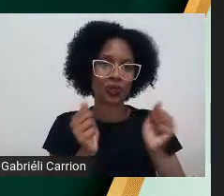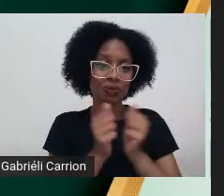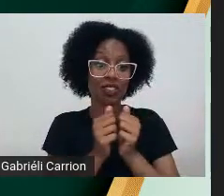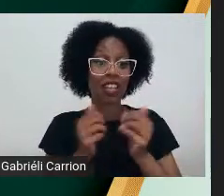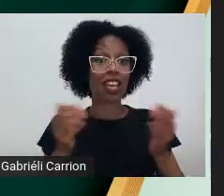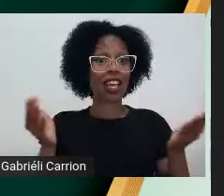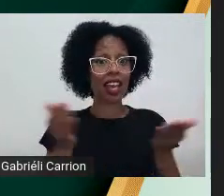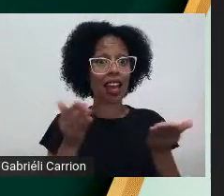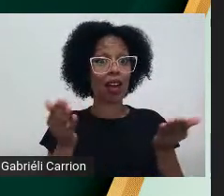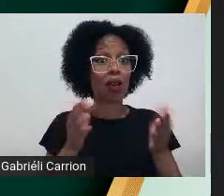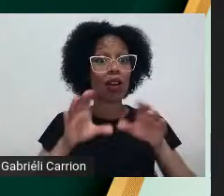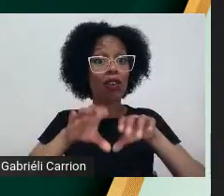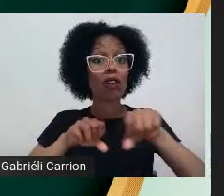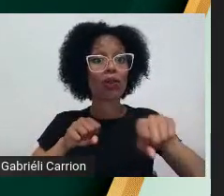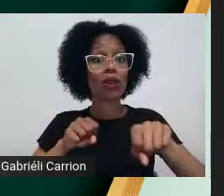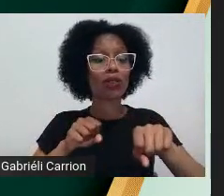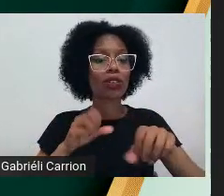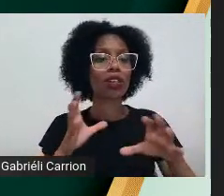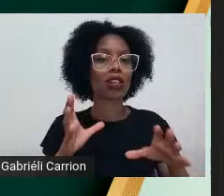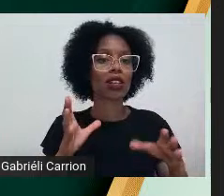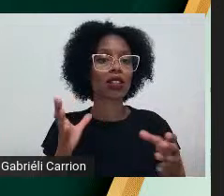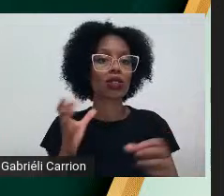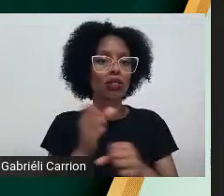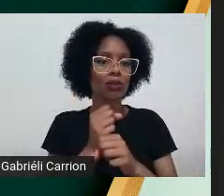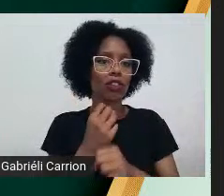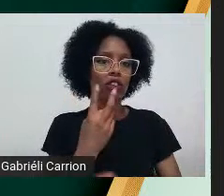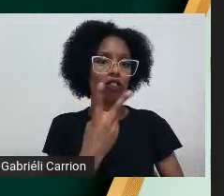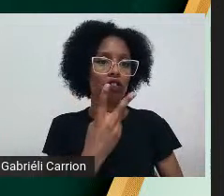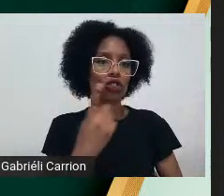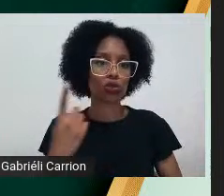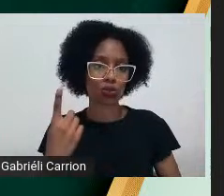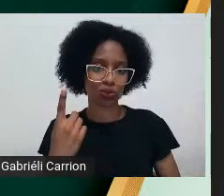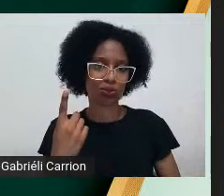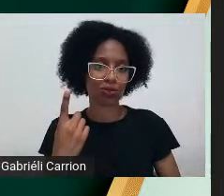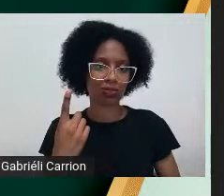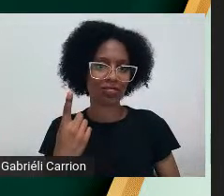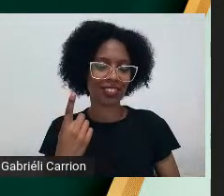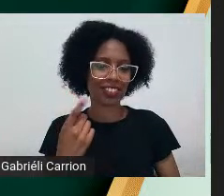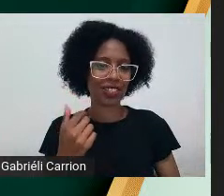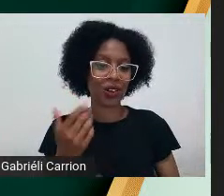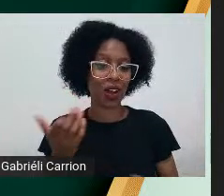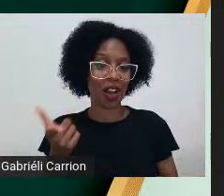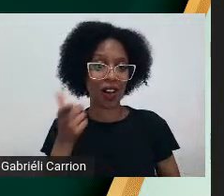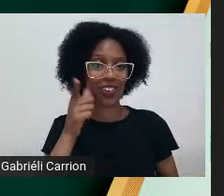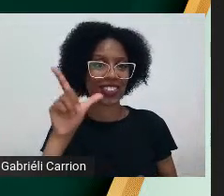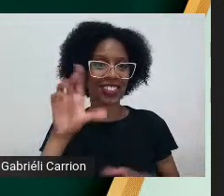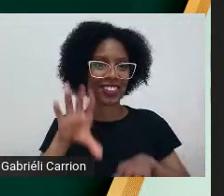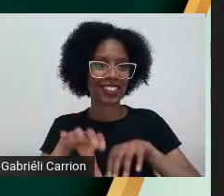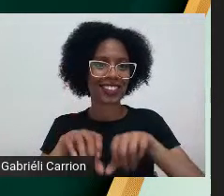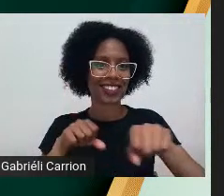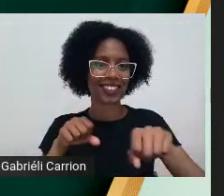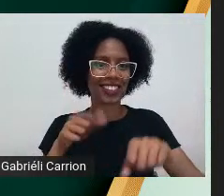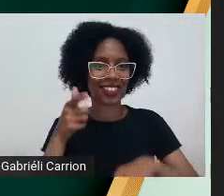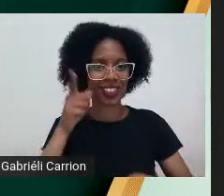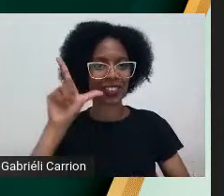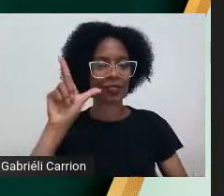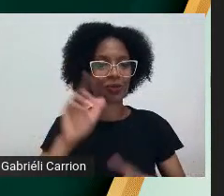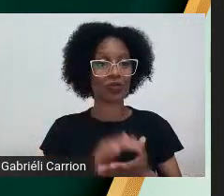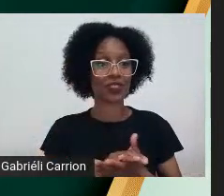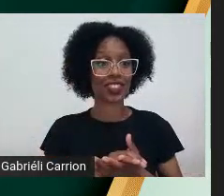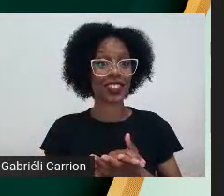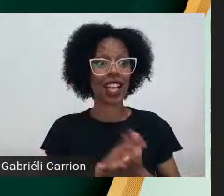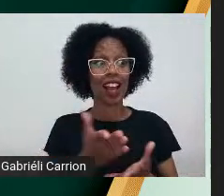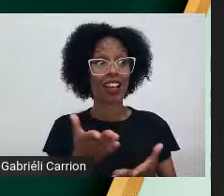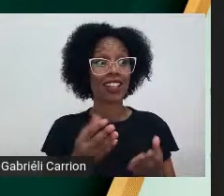hoje, foram 21 formandos e formandas. Nós estamos, esse semestre, entregando para a